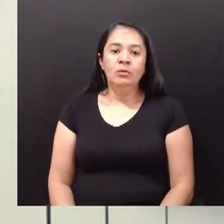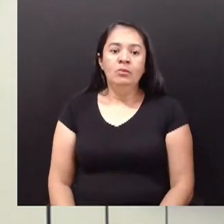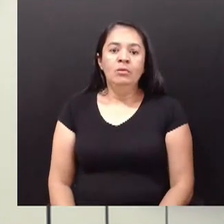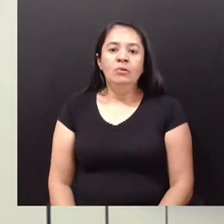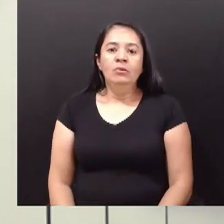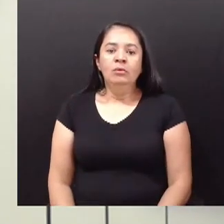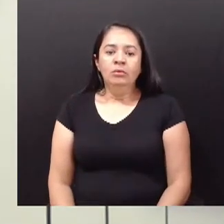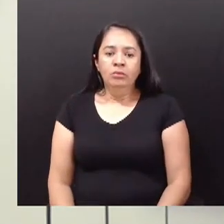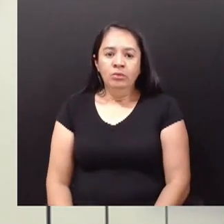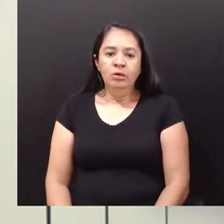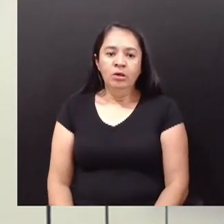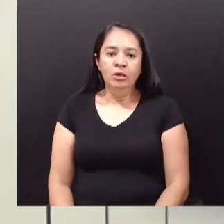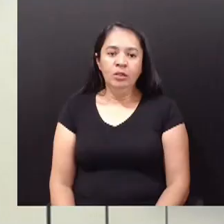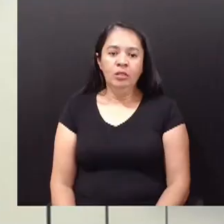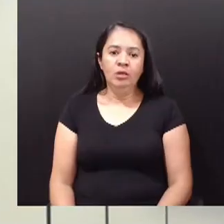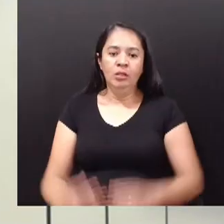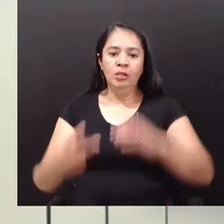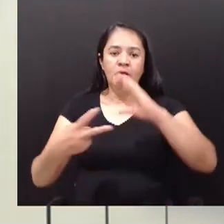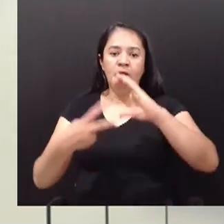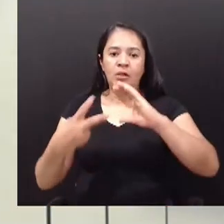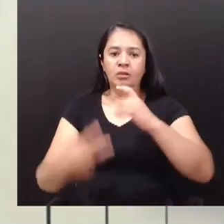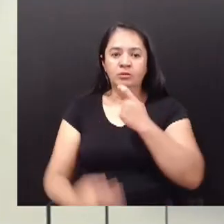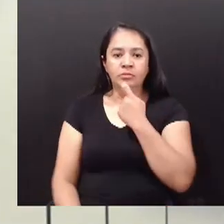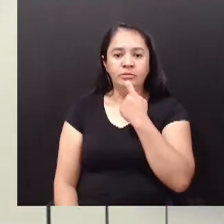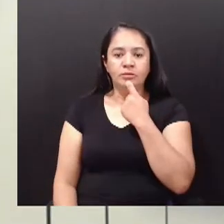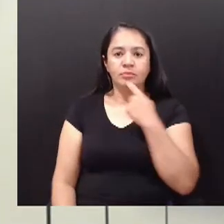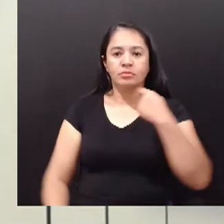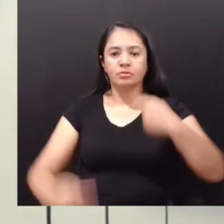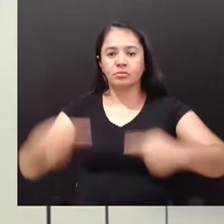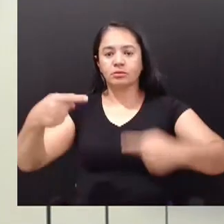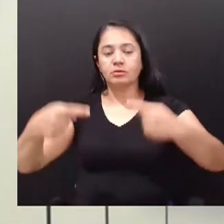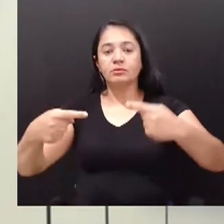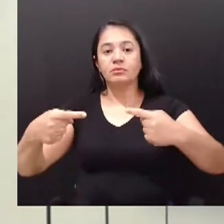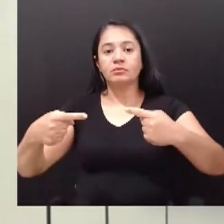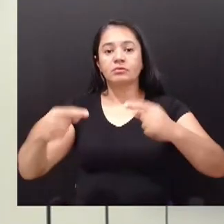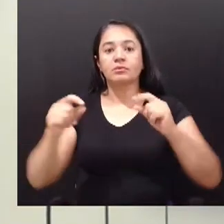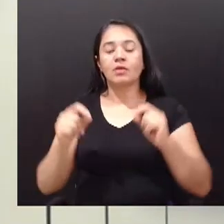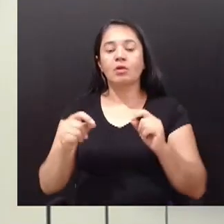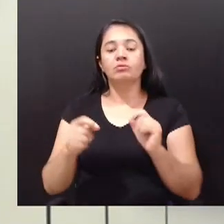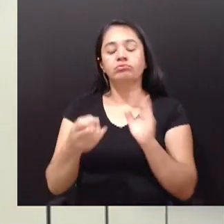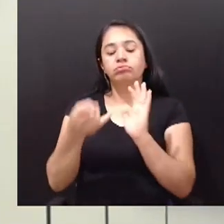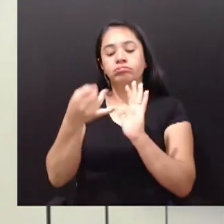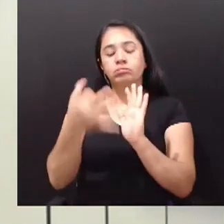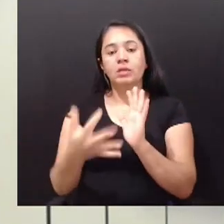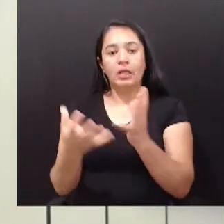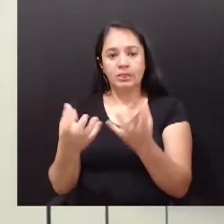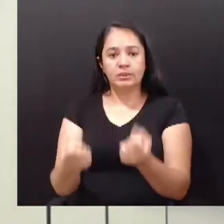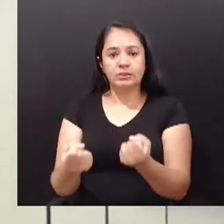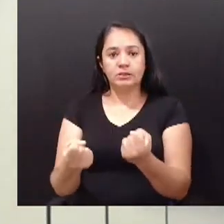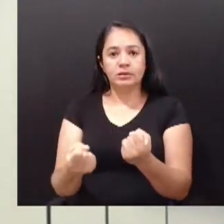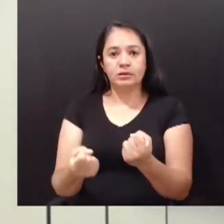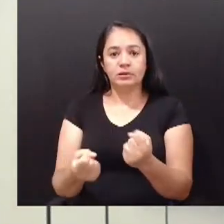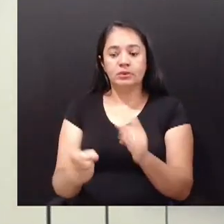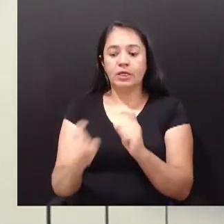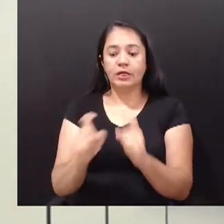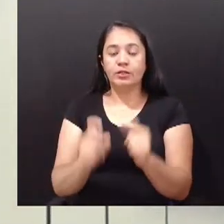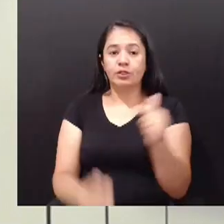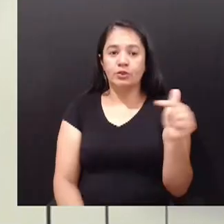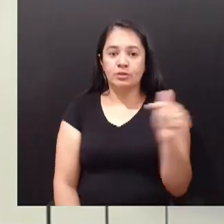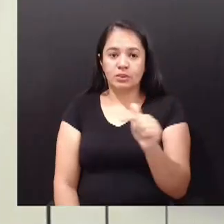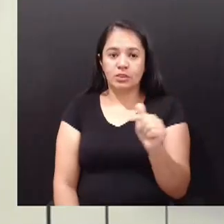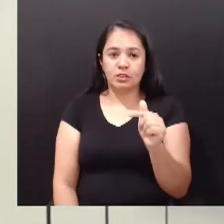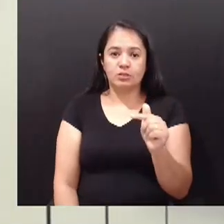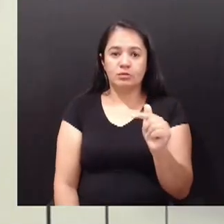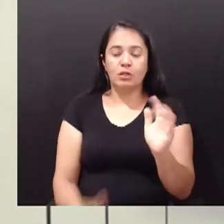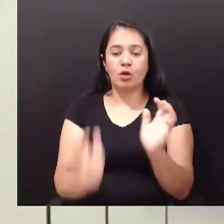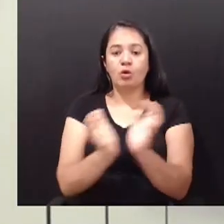A Câmara de Campinas debateu e deu um parecer favorável na 7ª reunião da Comissão de Defesa dos Direitos